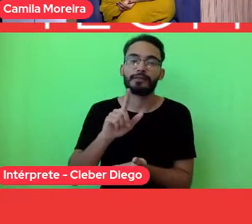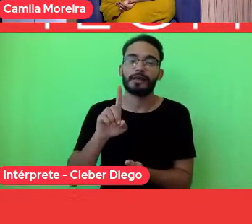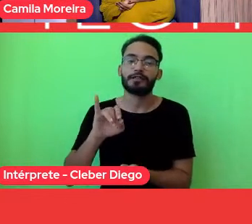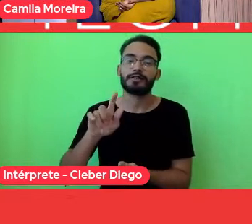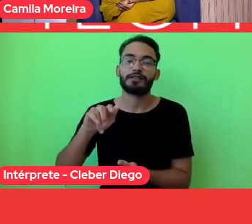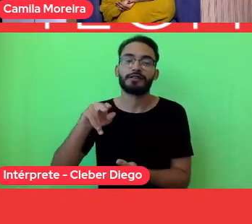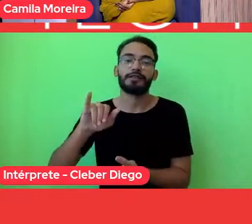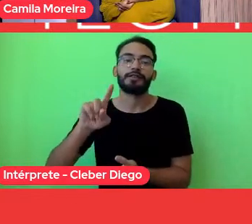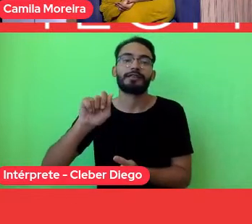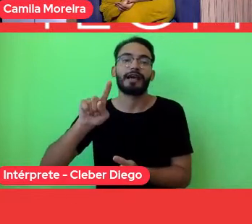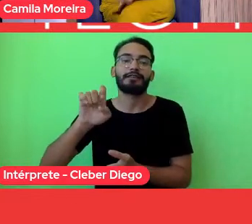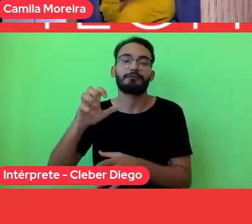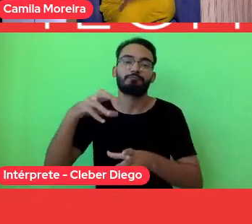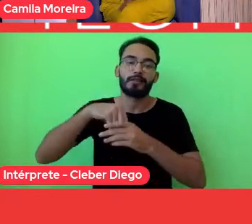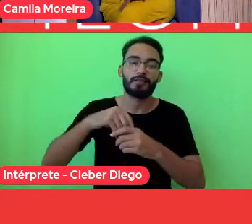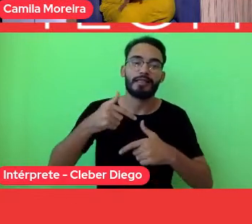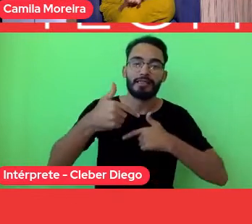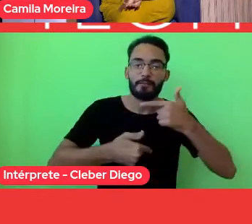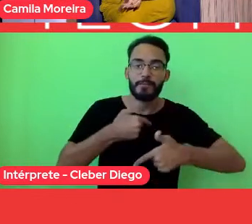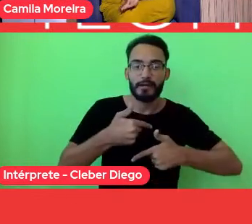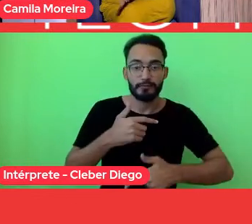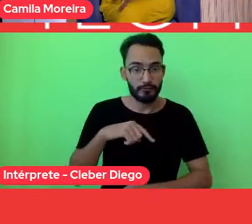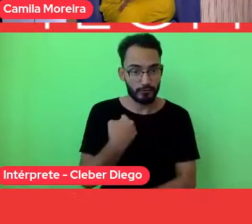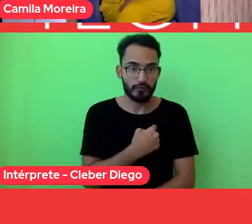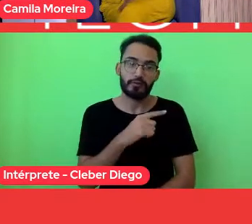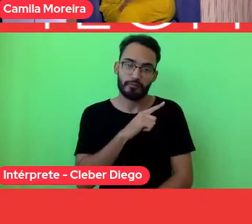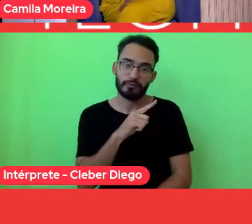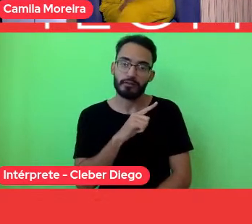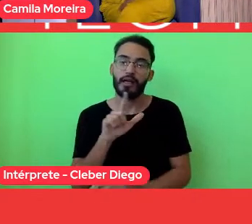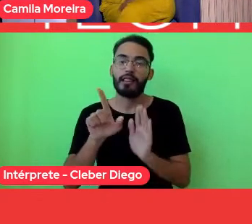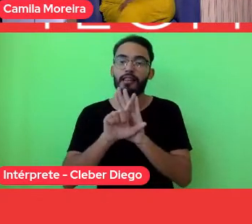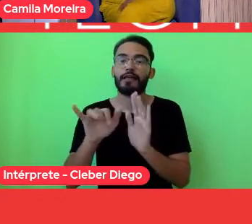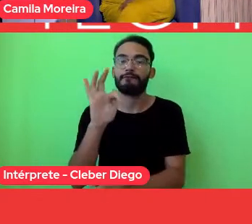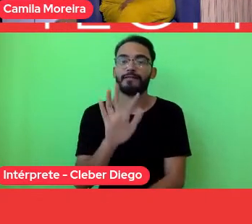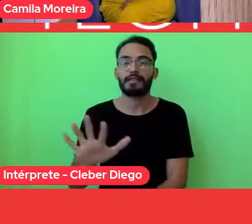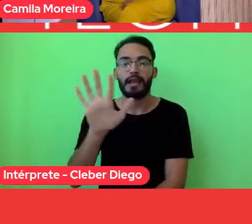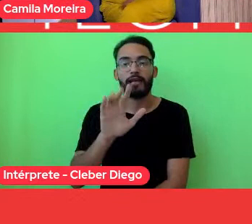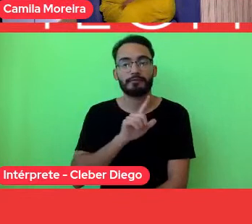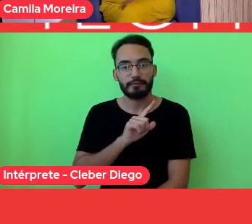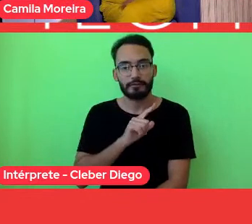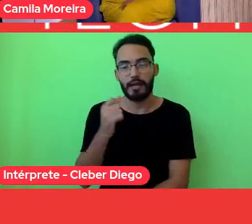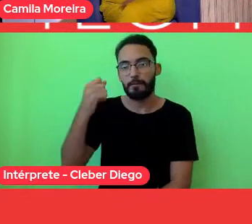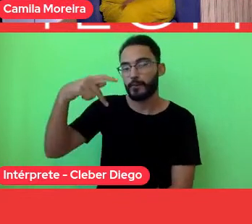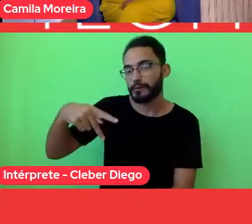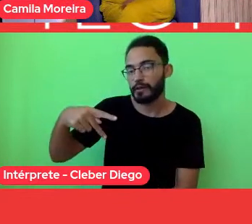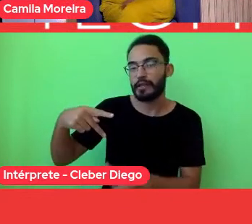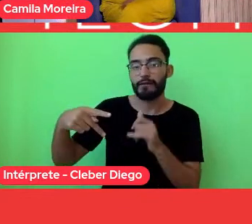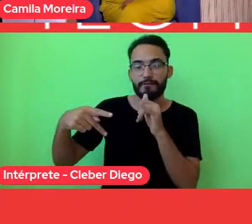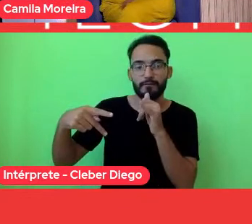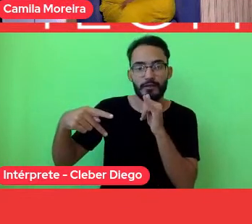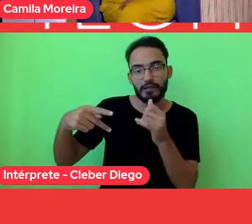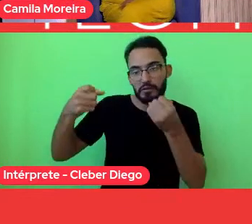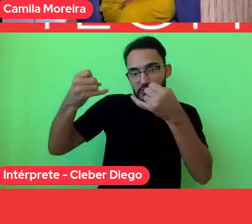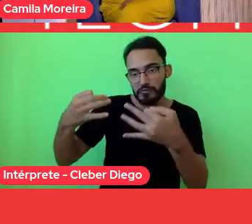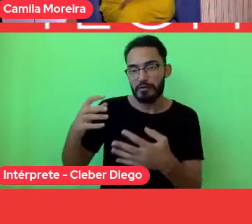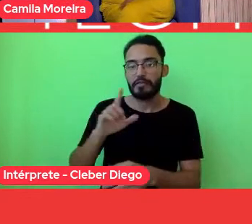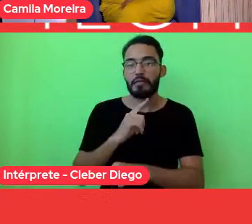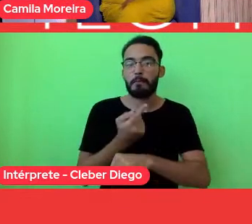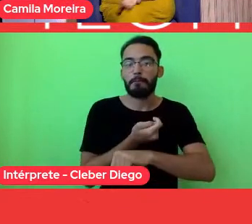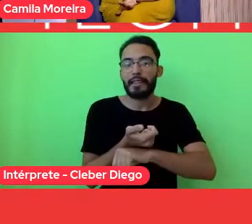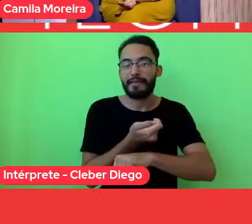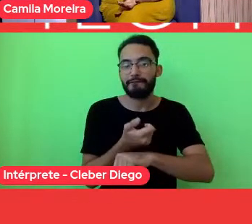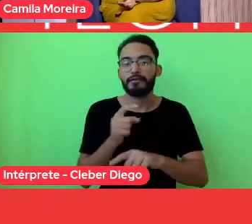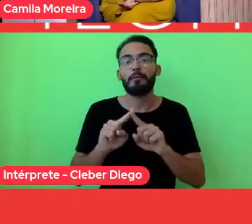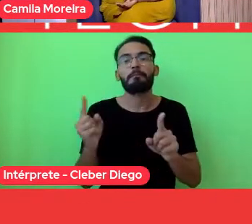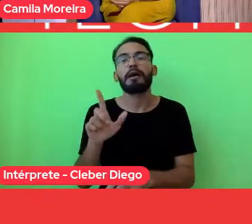do trabalho, não é? A gente tem algumas leis federais, né? Que aí a gente fala de aposentadoria, enfim, alguns benefícios, mas e